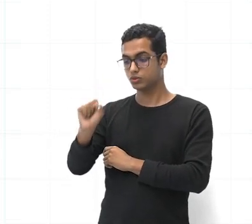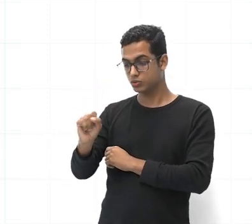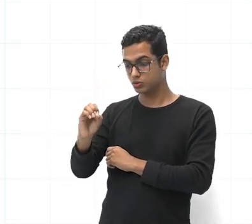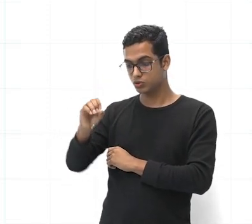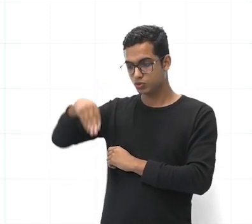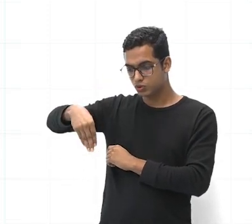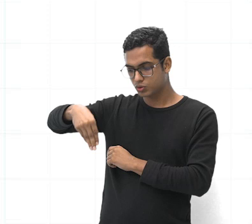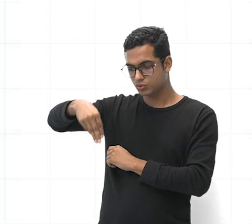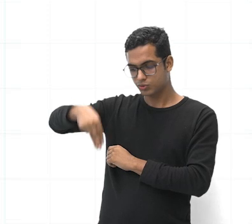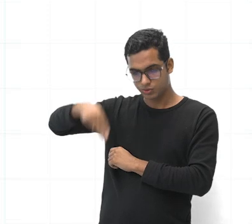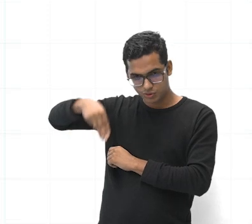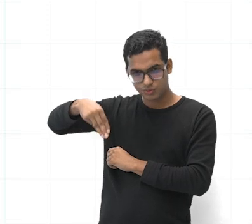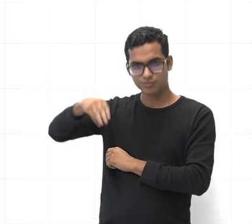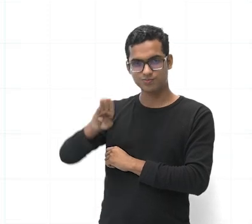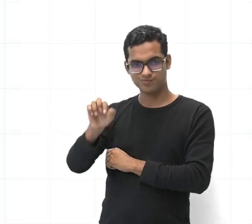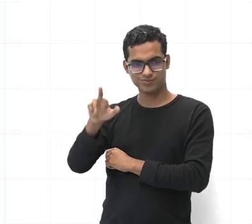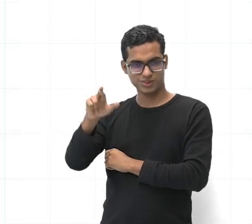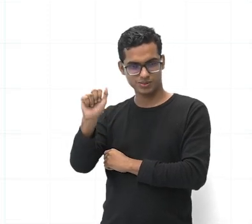Então,